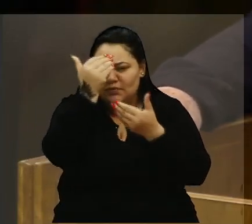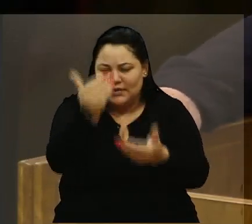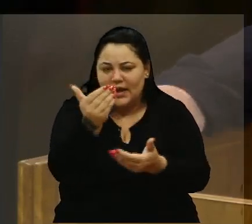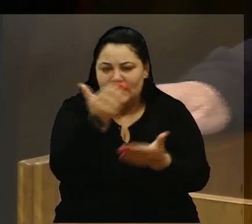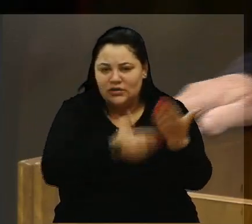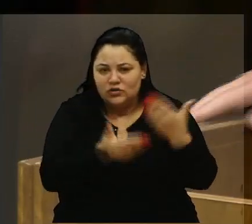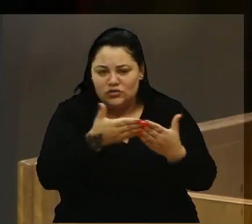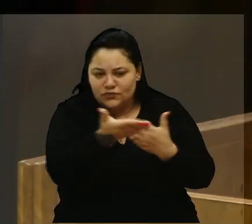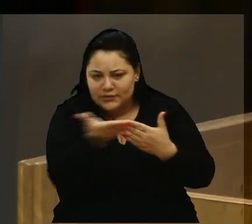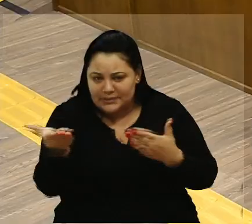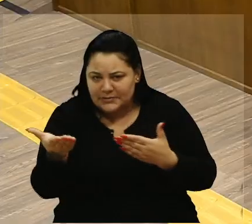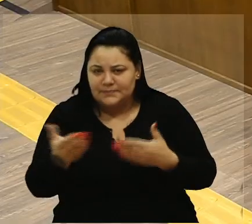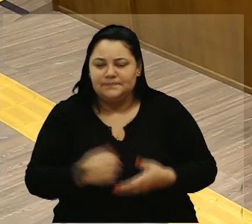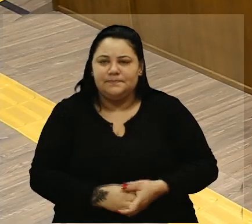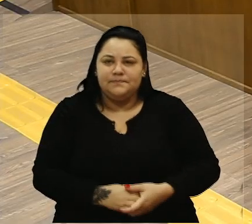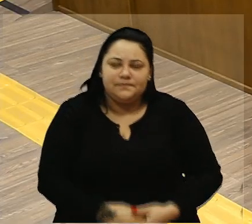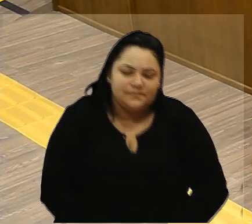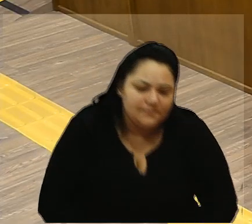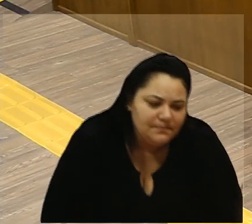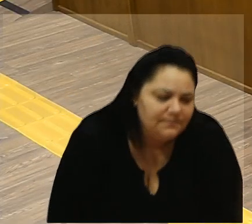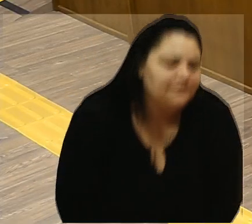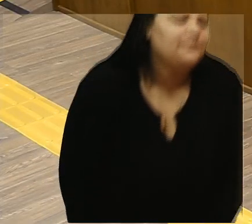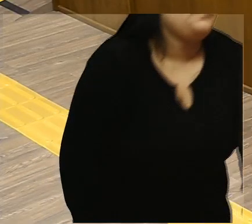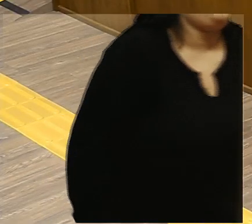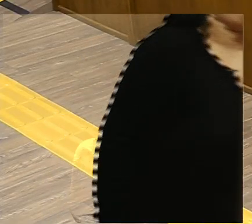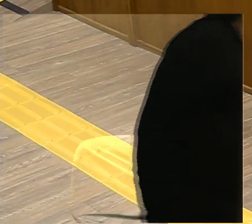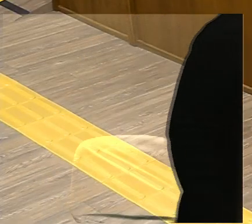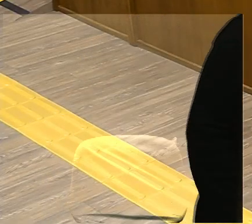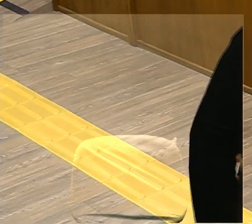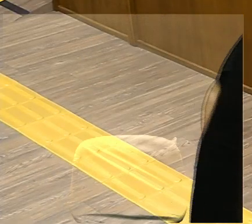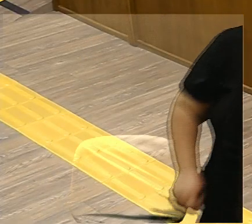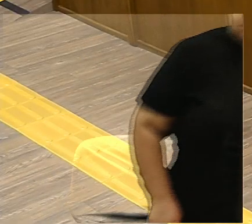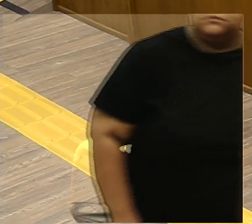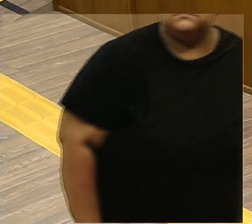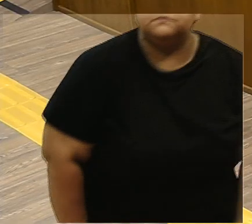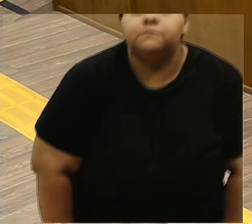senhores vereadores, muito obrigado. Obrigado, vereador Eloy Frisso. Com a palavra, a vereadora Estela Balardim.